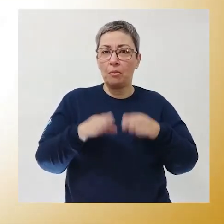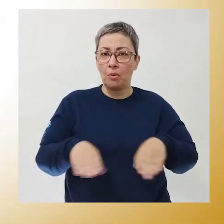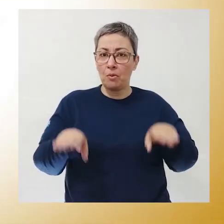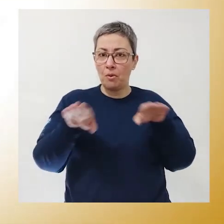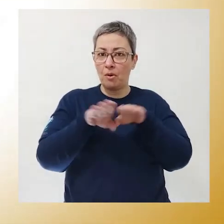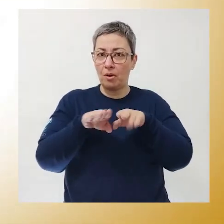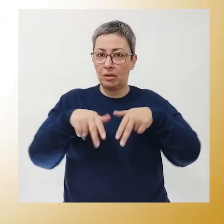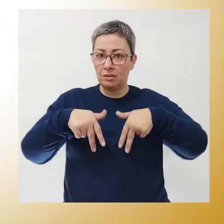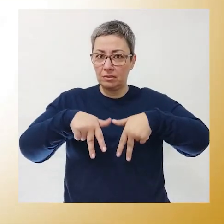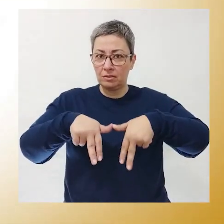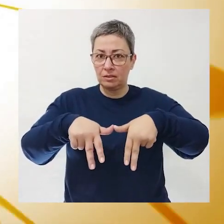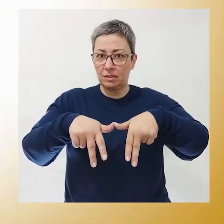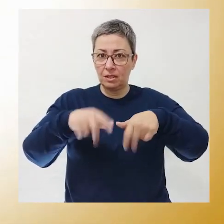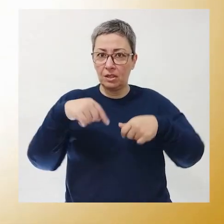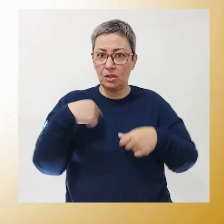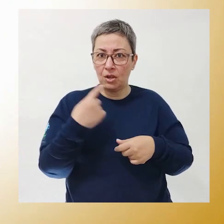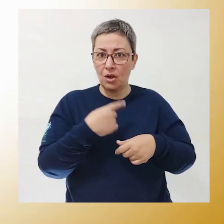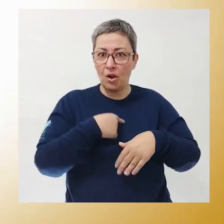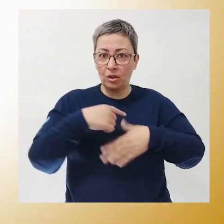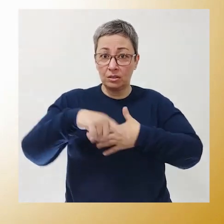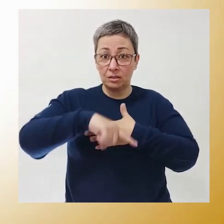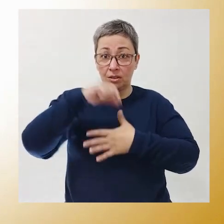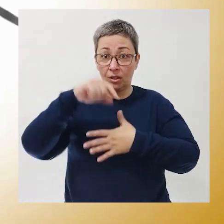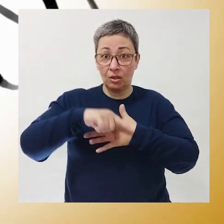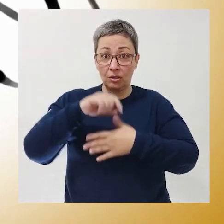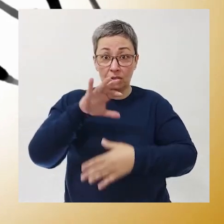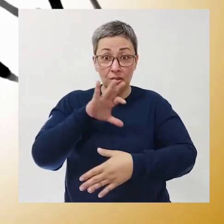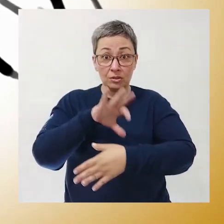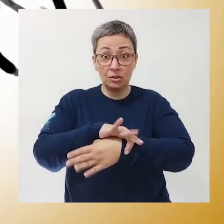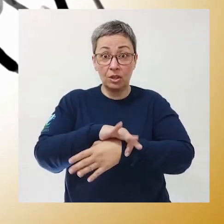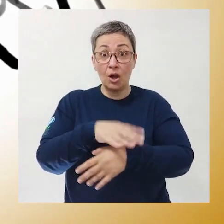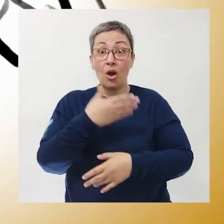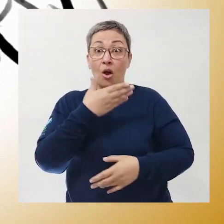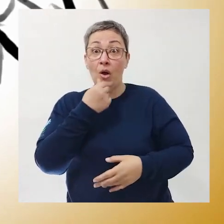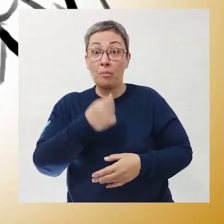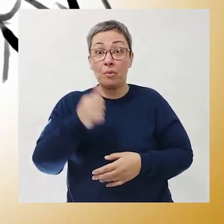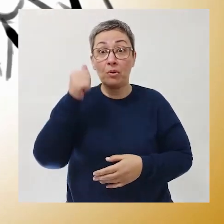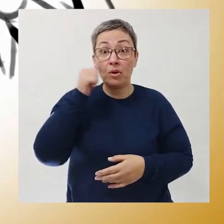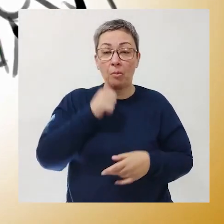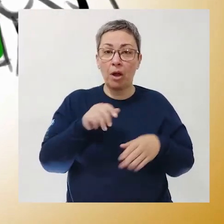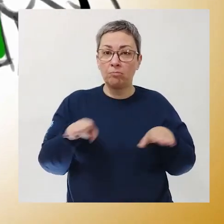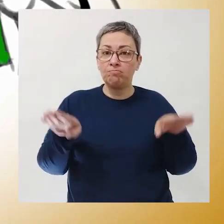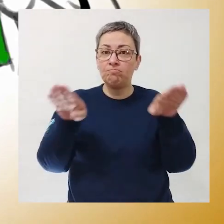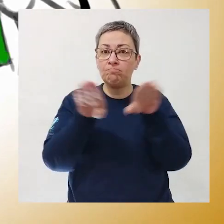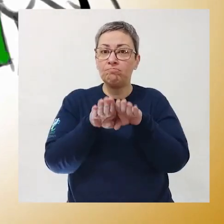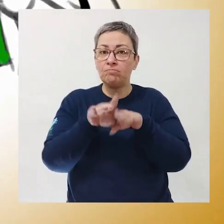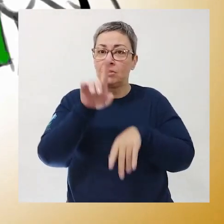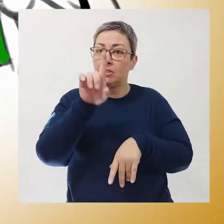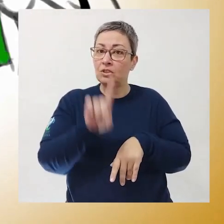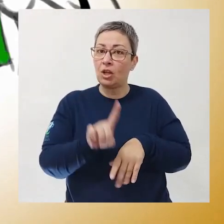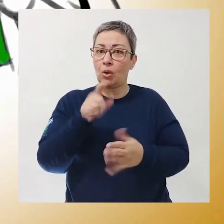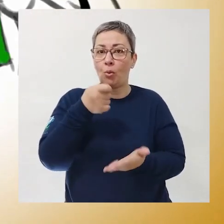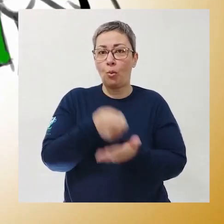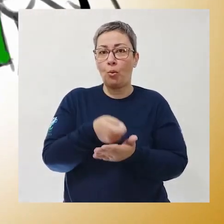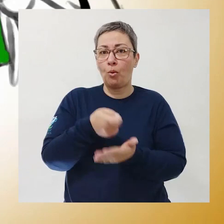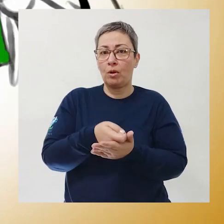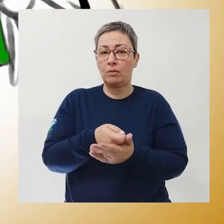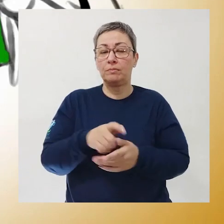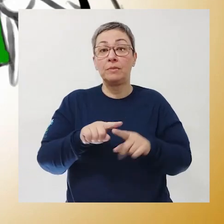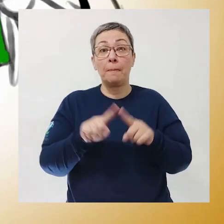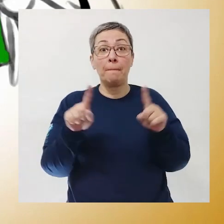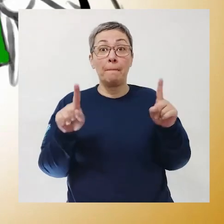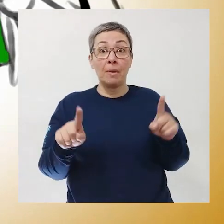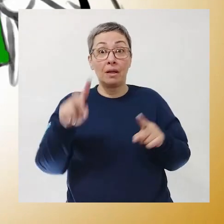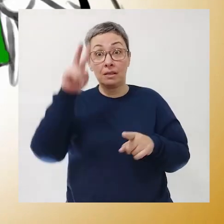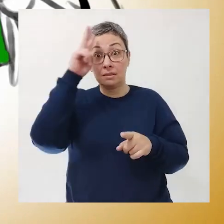Promoção de igualdade de gênero. Nossa Constituição garante: os homens e mulheres são iguais em direitos e